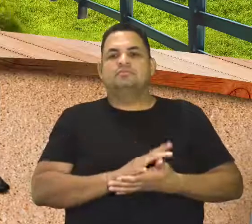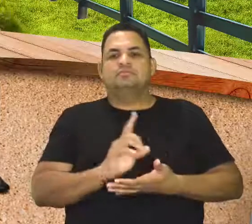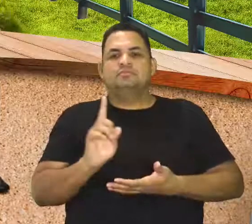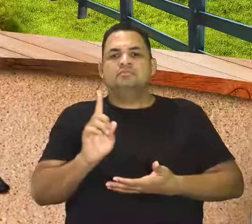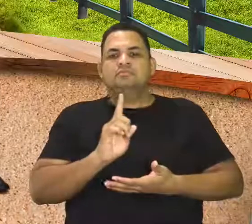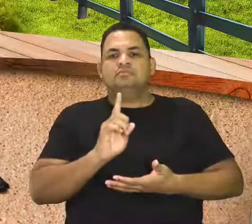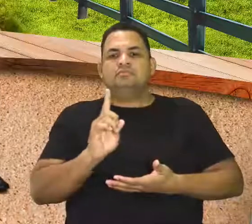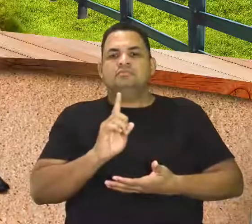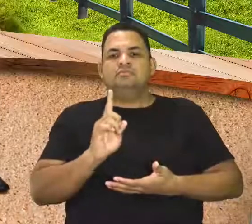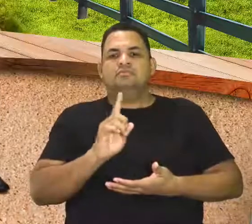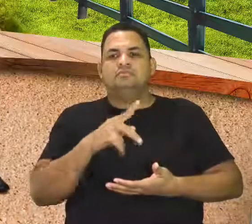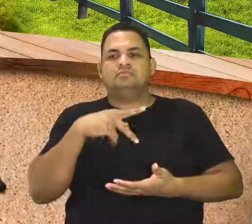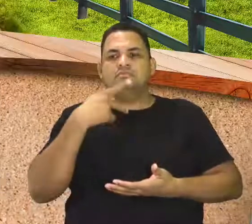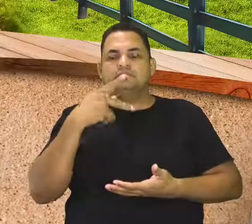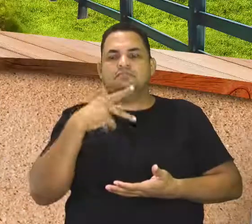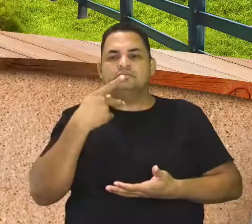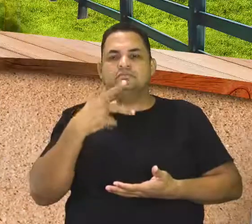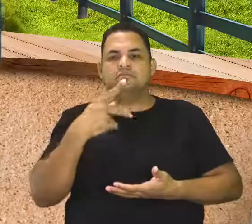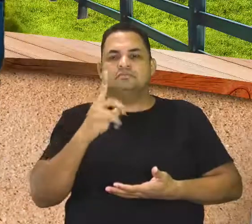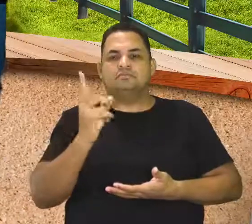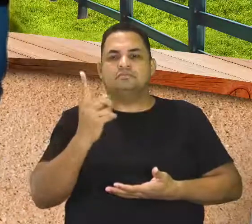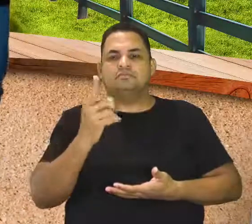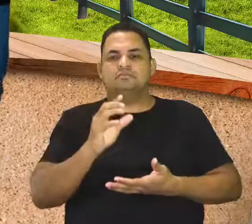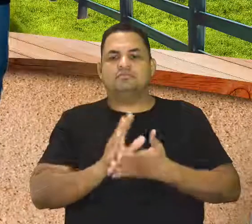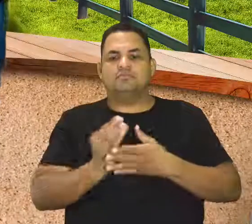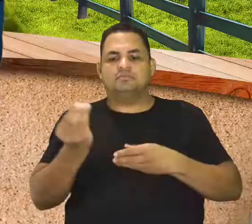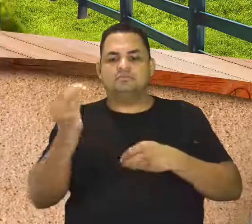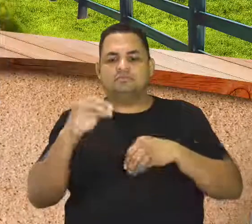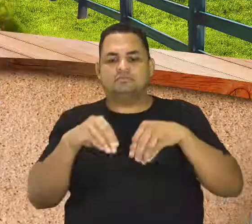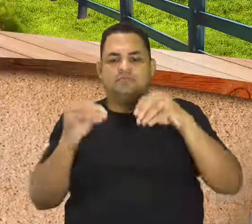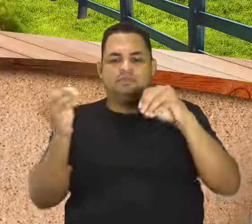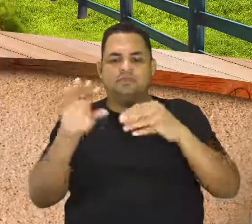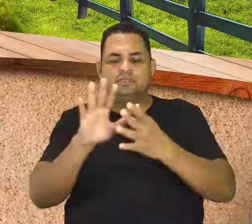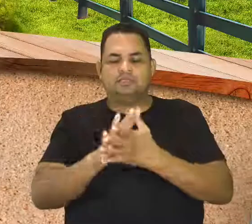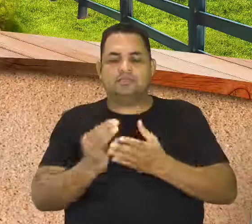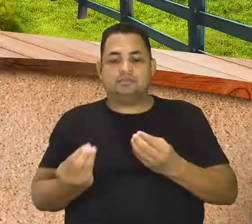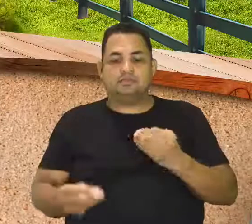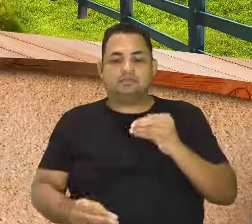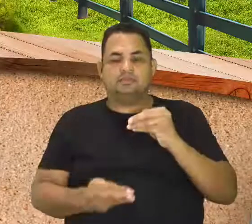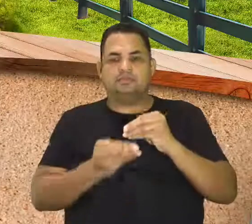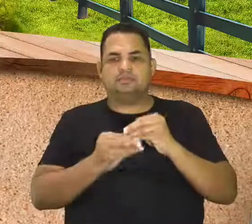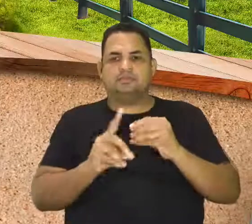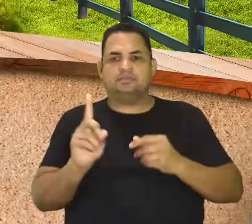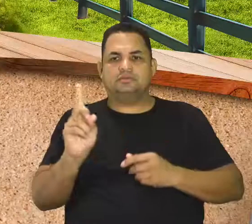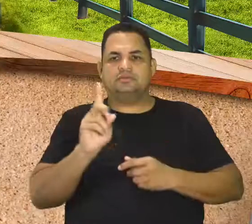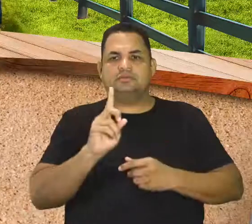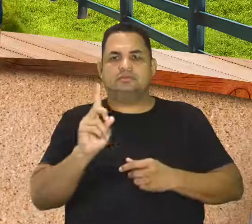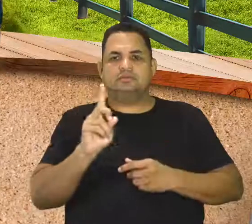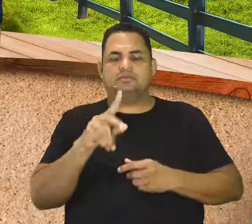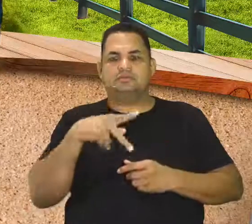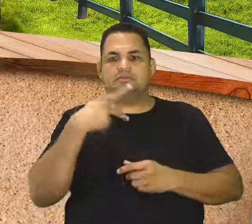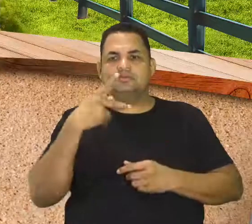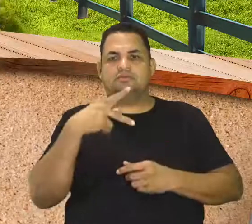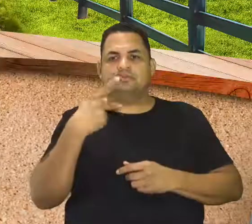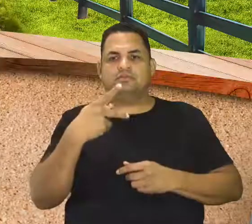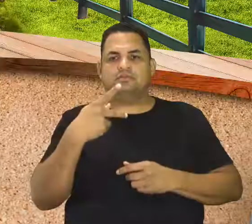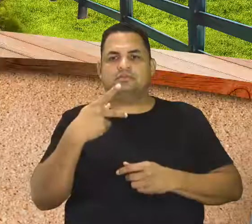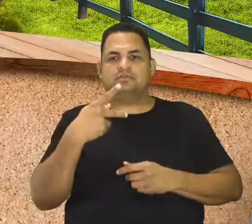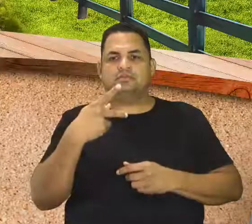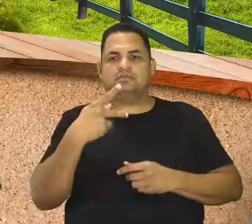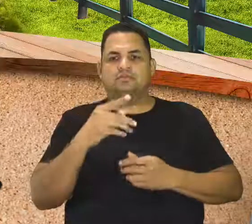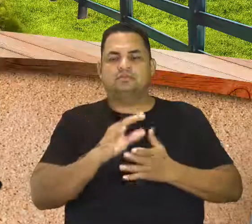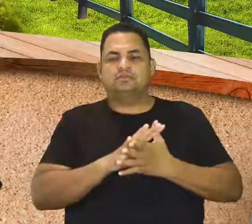não estou falando da cultivar que você vai inserir. Não estou falando